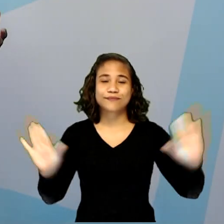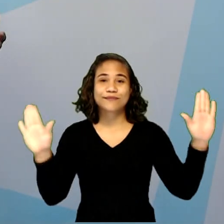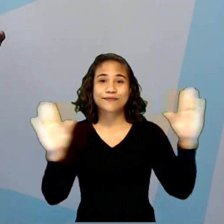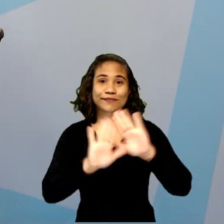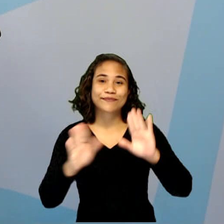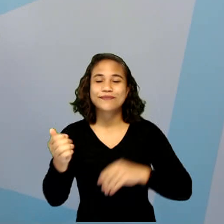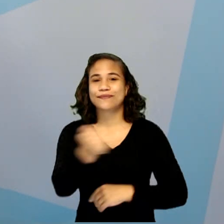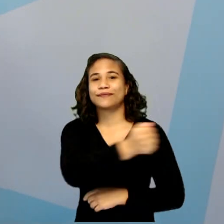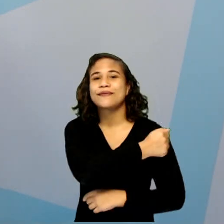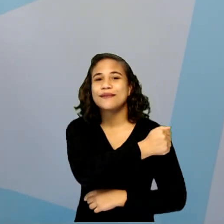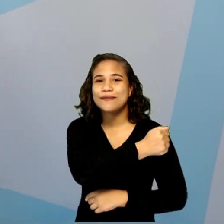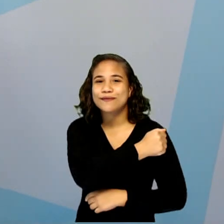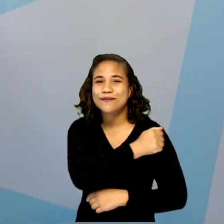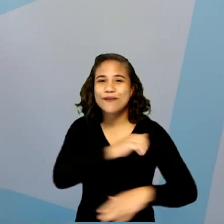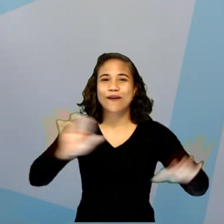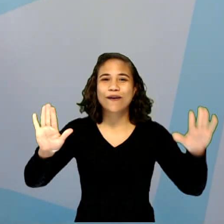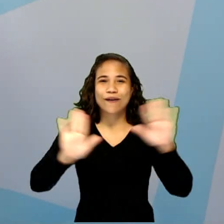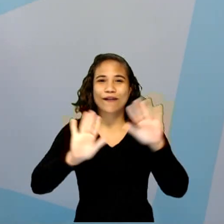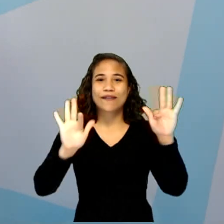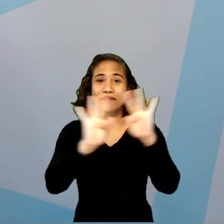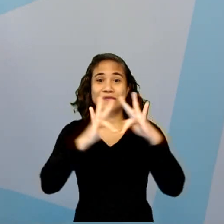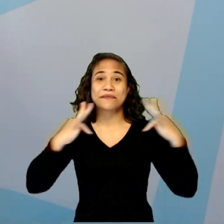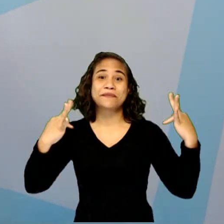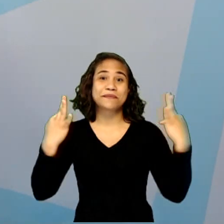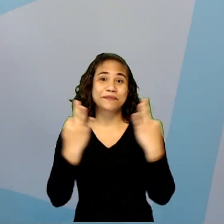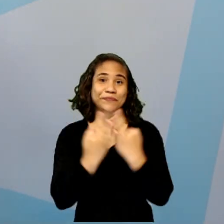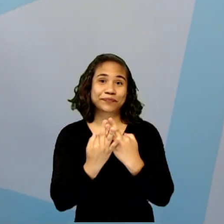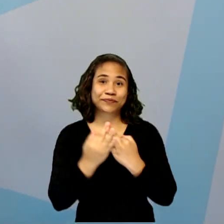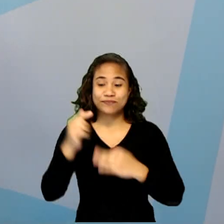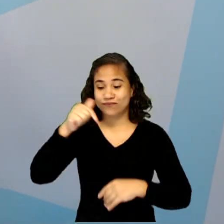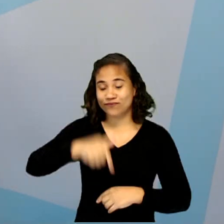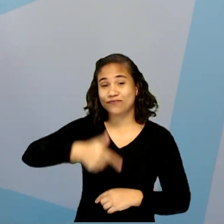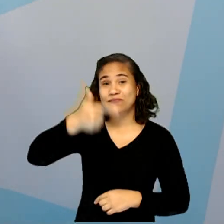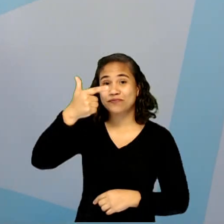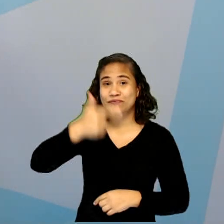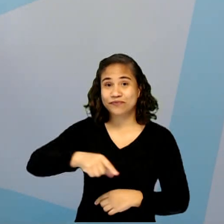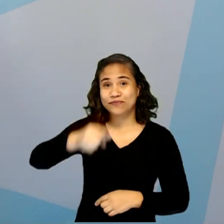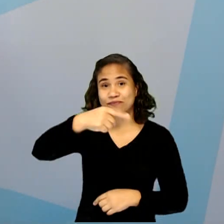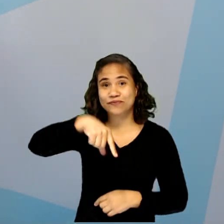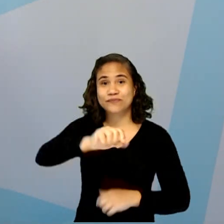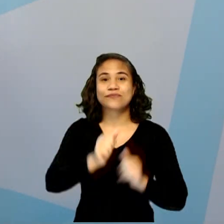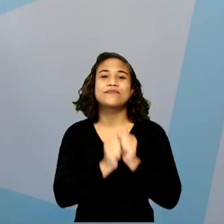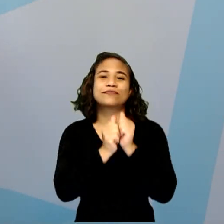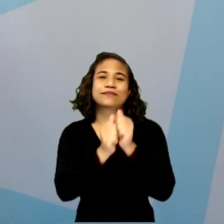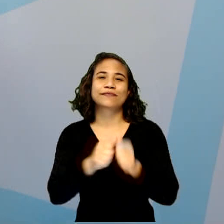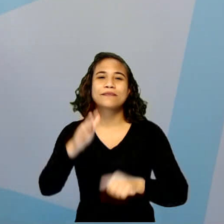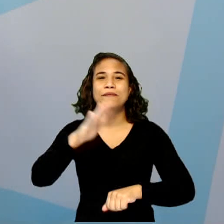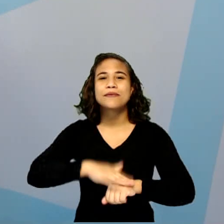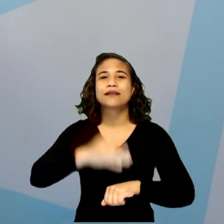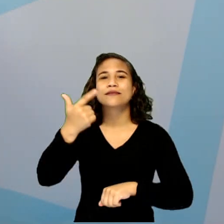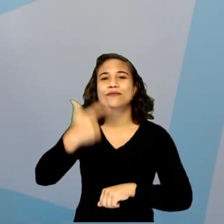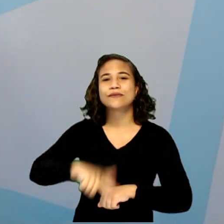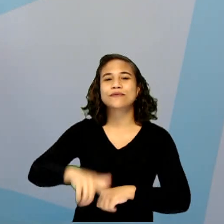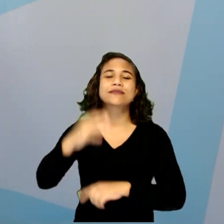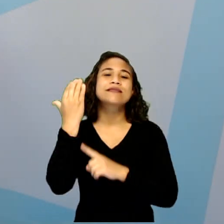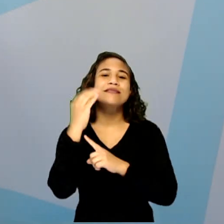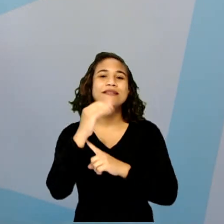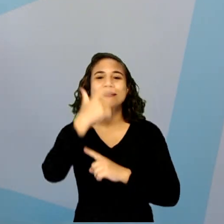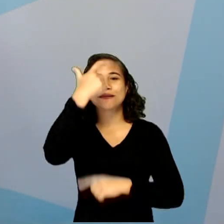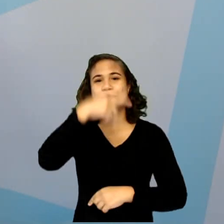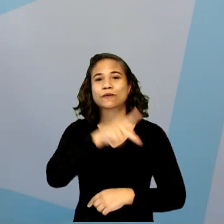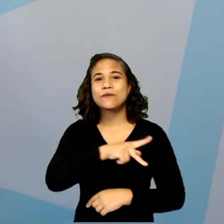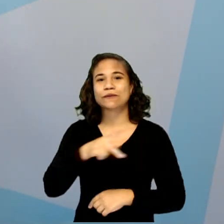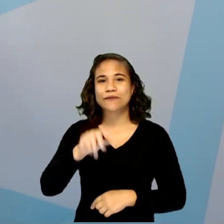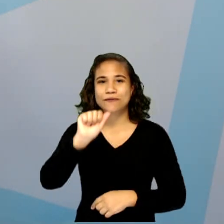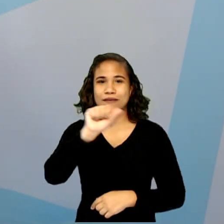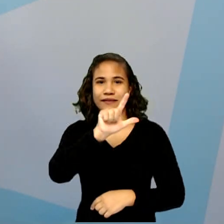Olá, alunos! Olá, familiares! Aqui novamente com vocês para mais uma aula de ciências, o professor